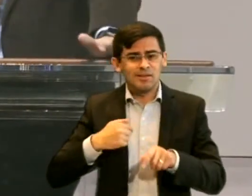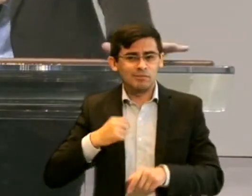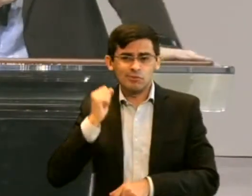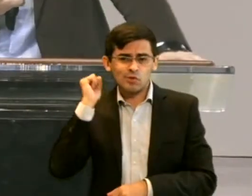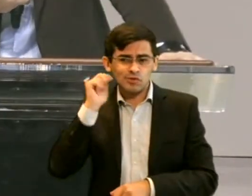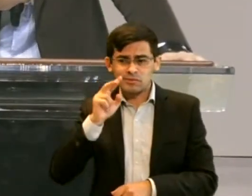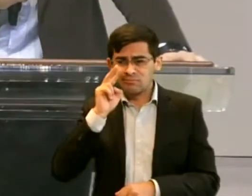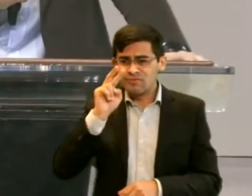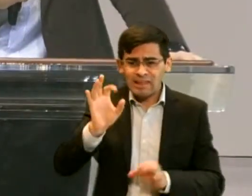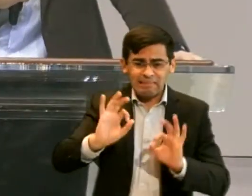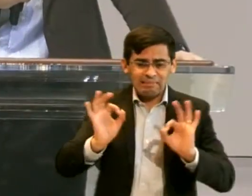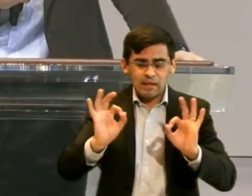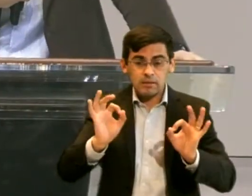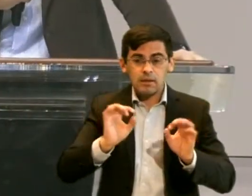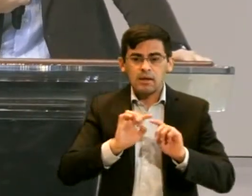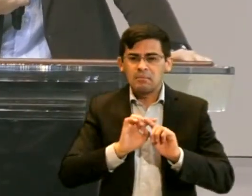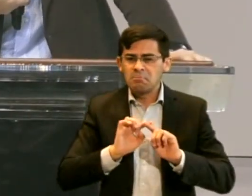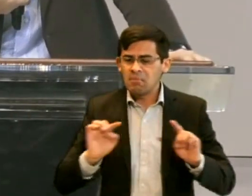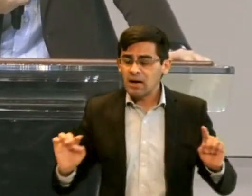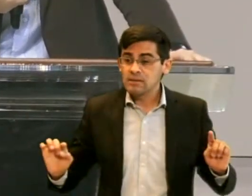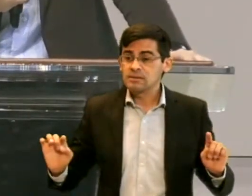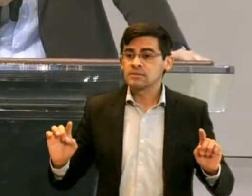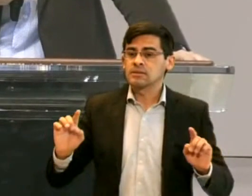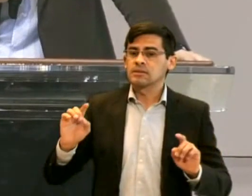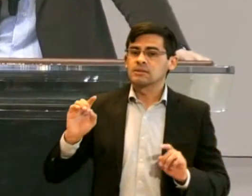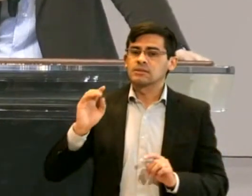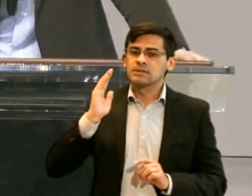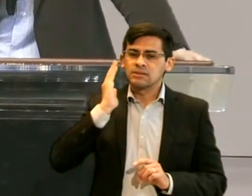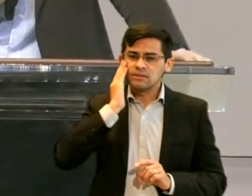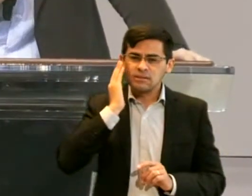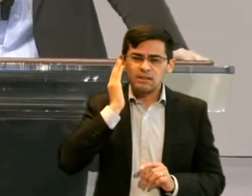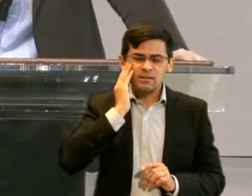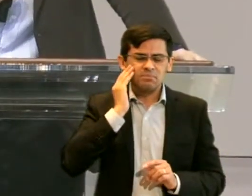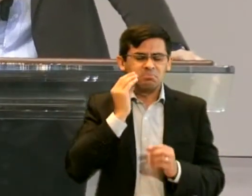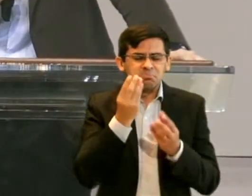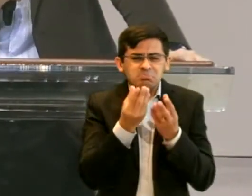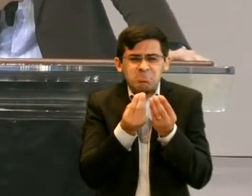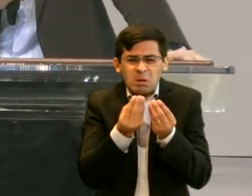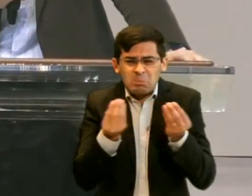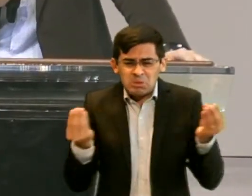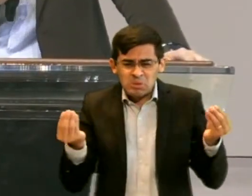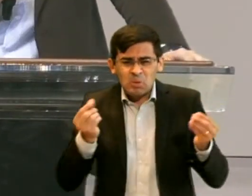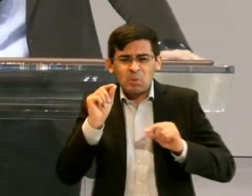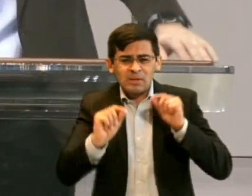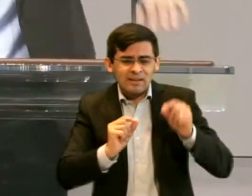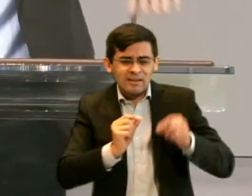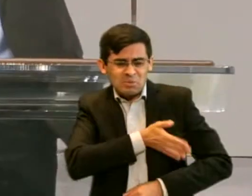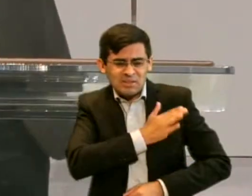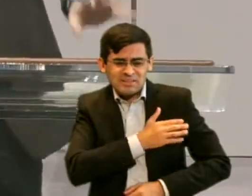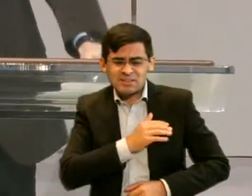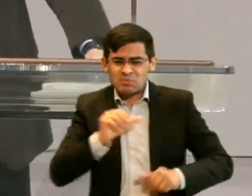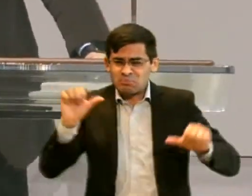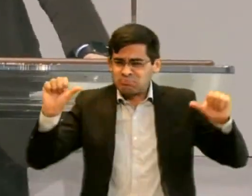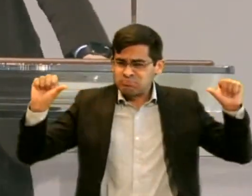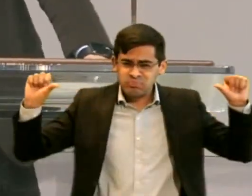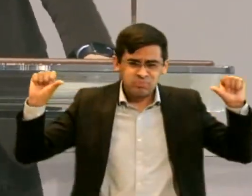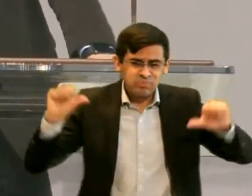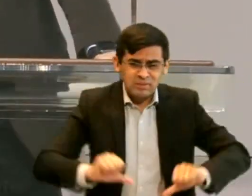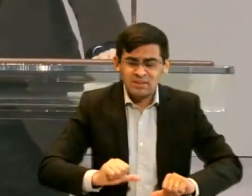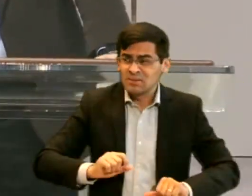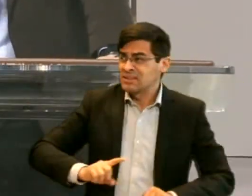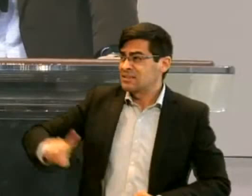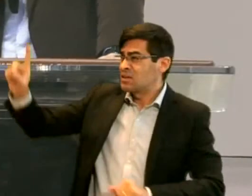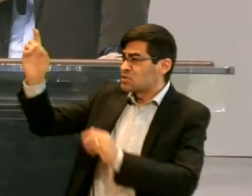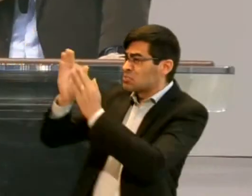consigo ver, mas numerosos são que os cabelos da minha cabeça, e o meu coração perdeu o ânimo. Agrada-te, Senhor,